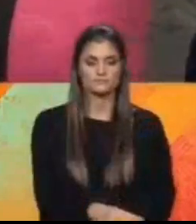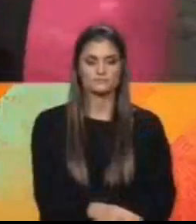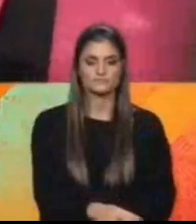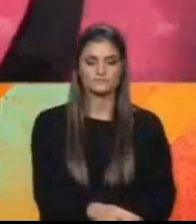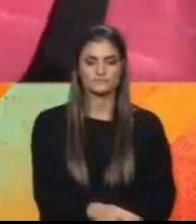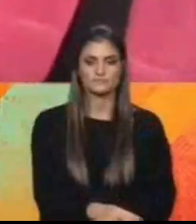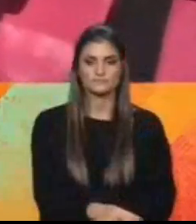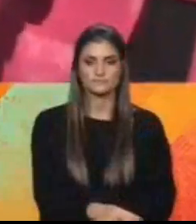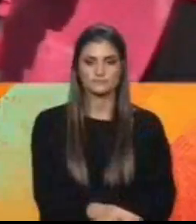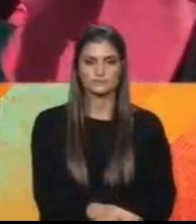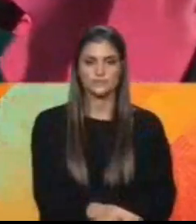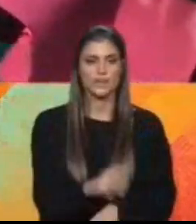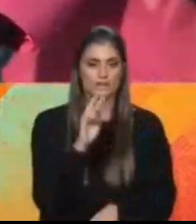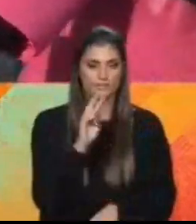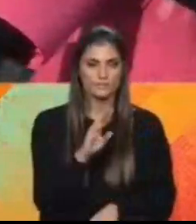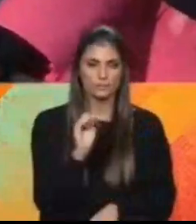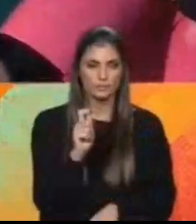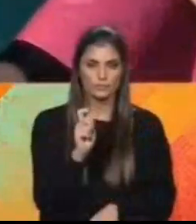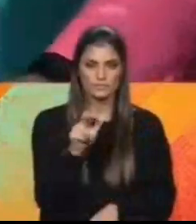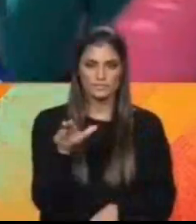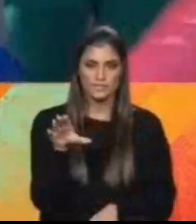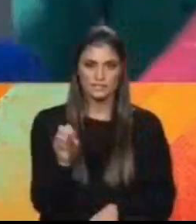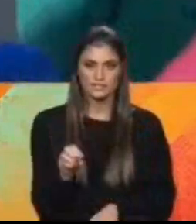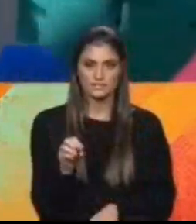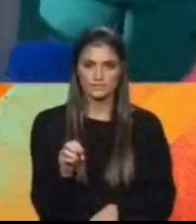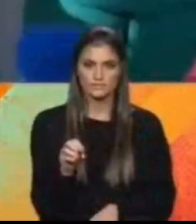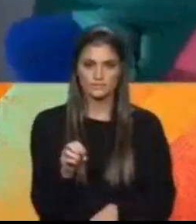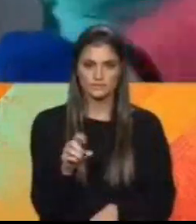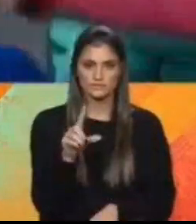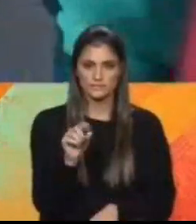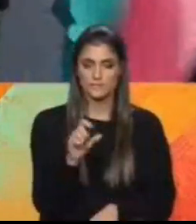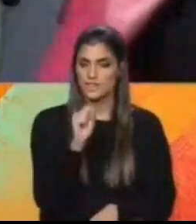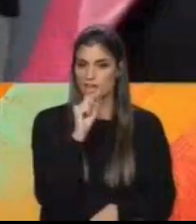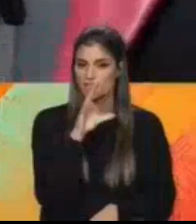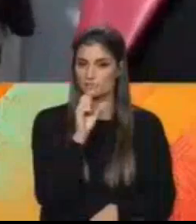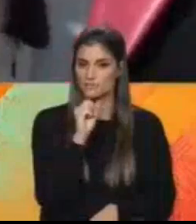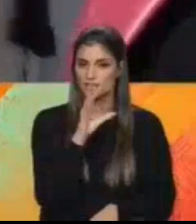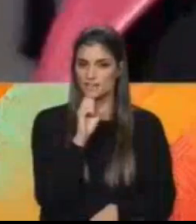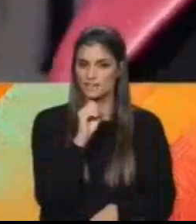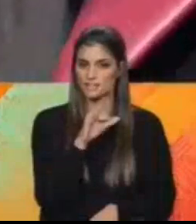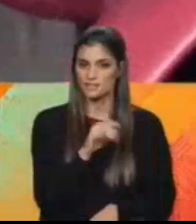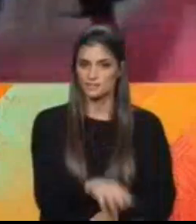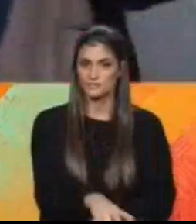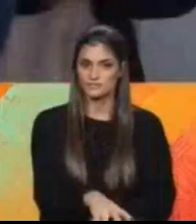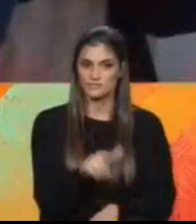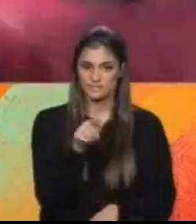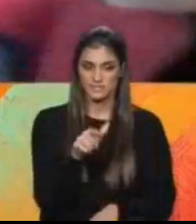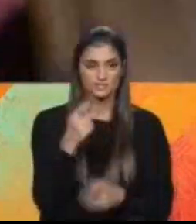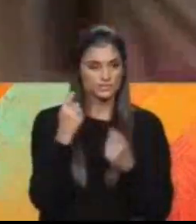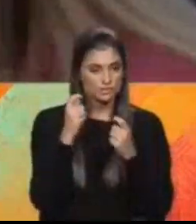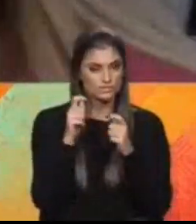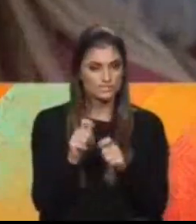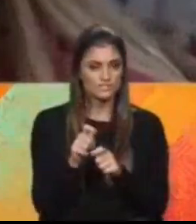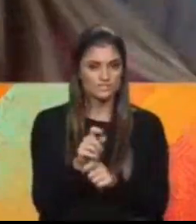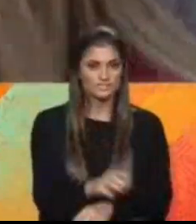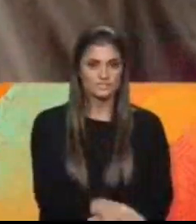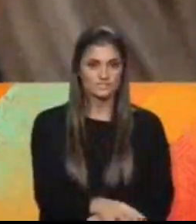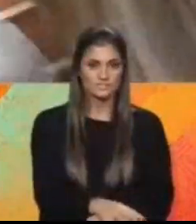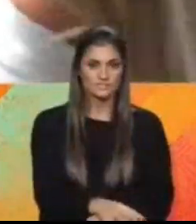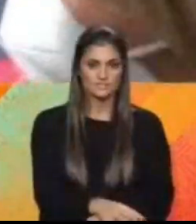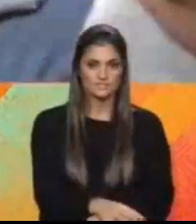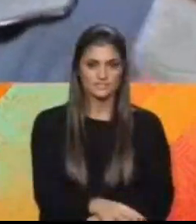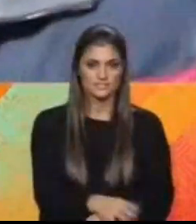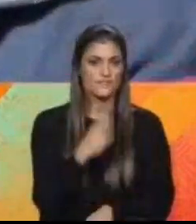a reparar ali no Sérgio e estava tudo admirado. Ele está ali todo escondido e